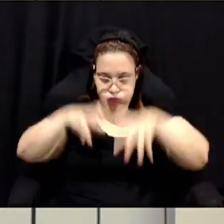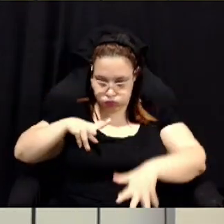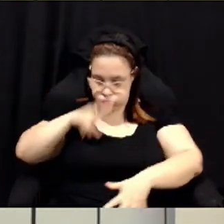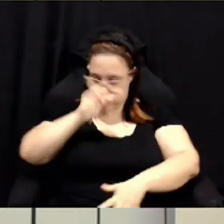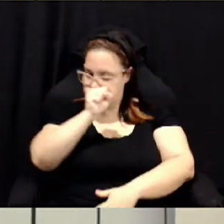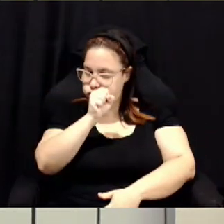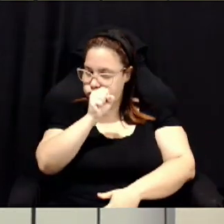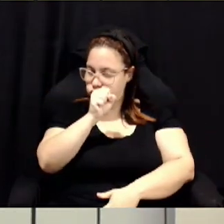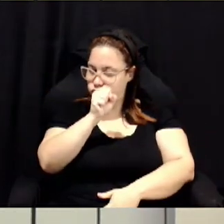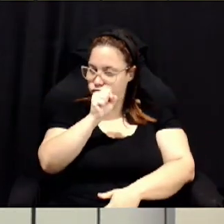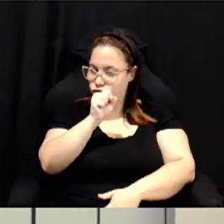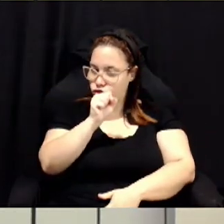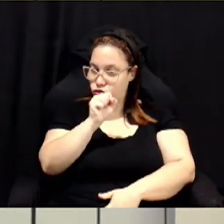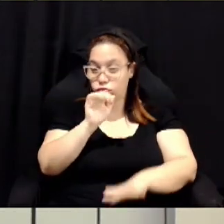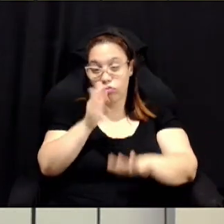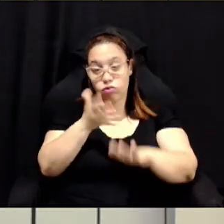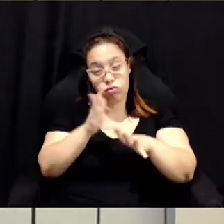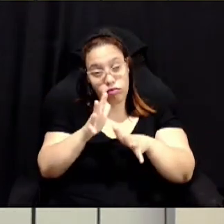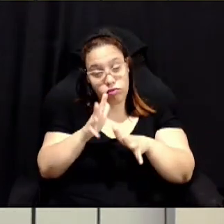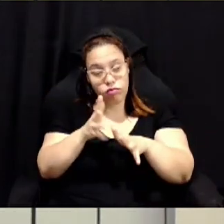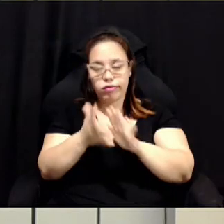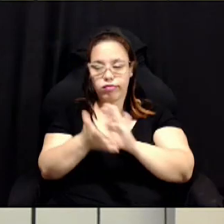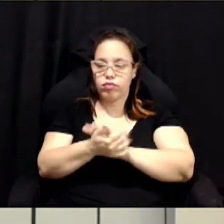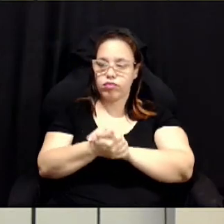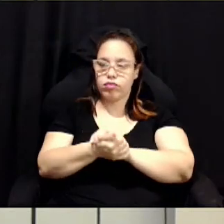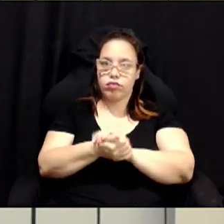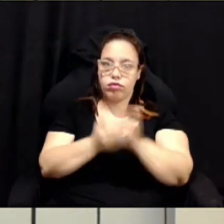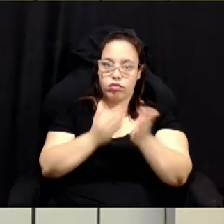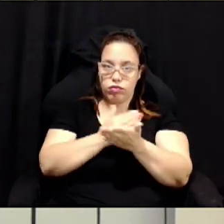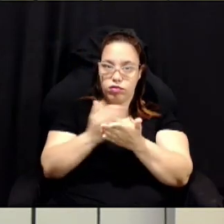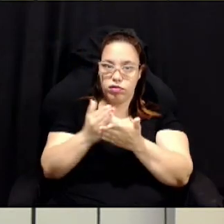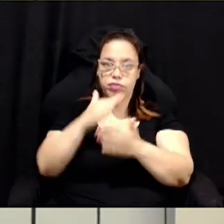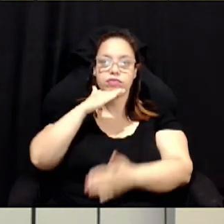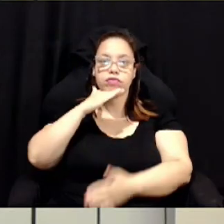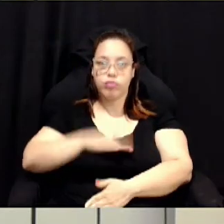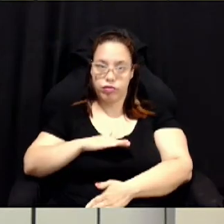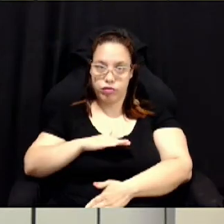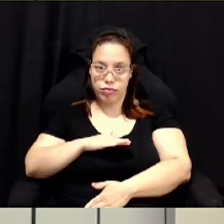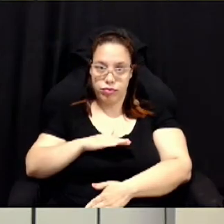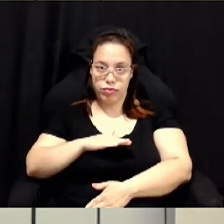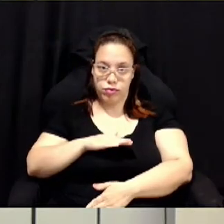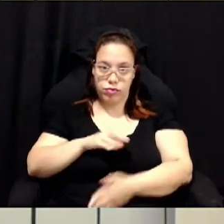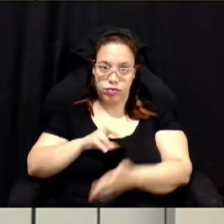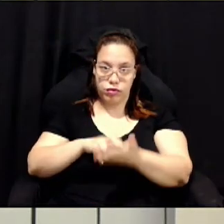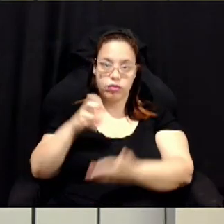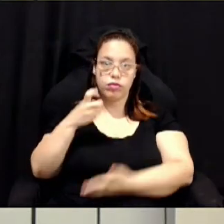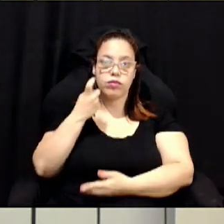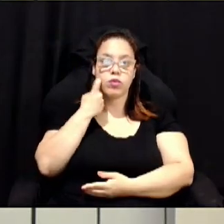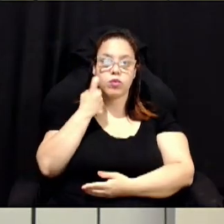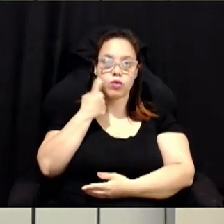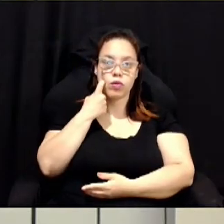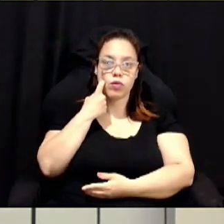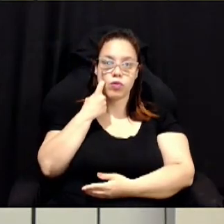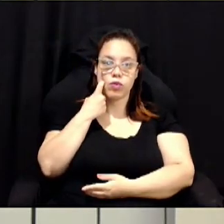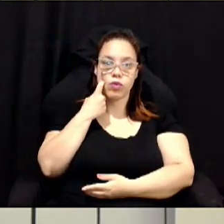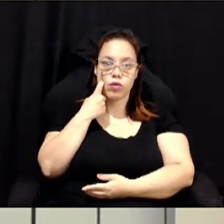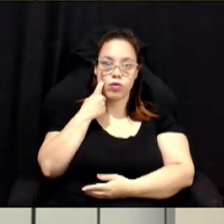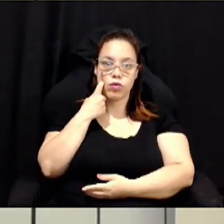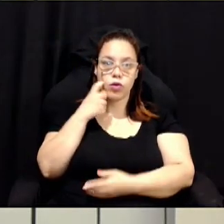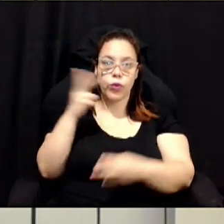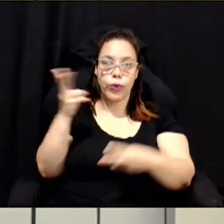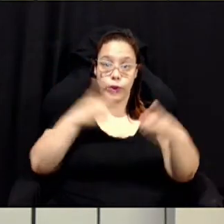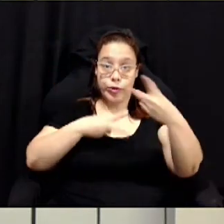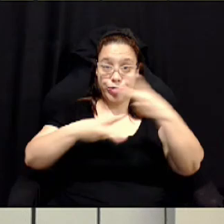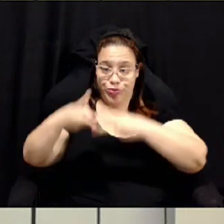moderada a forte a partir da tarde, e isso de amanhã, sexta-feira. E aí há previsão de ventania para